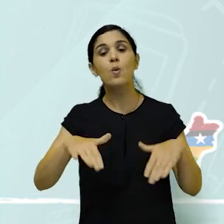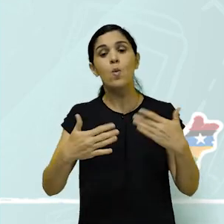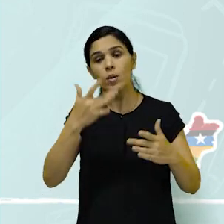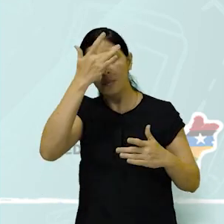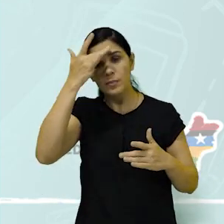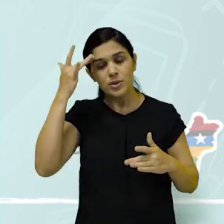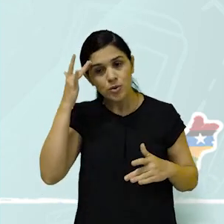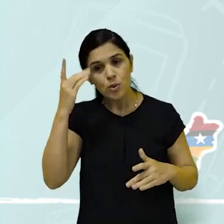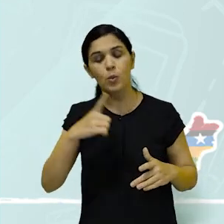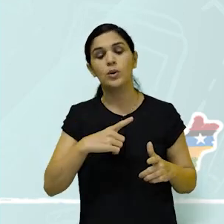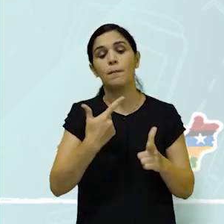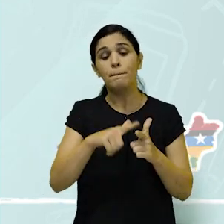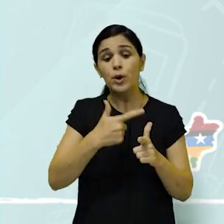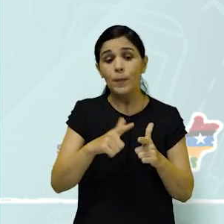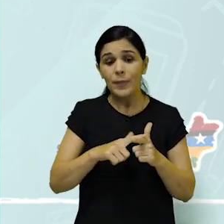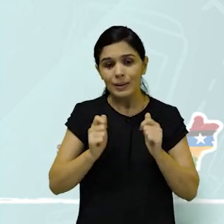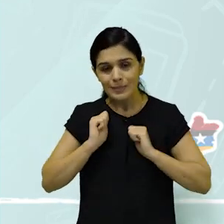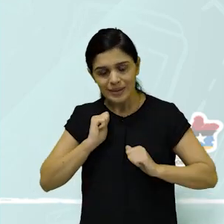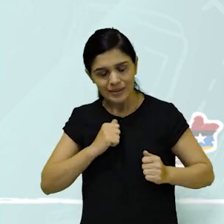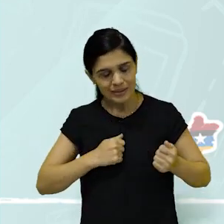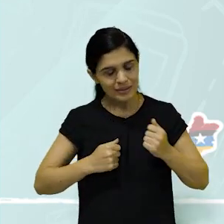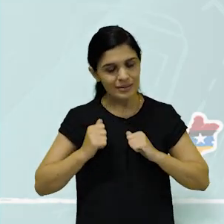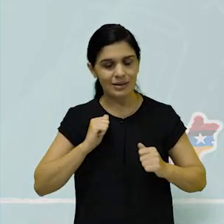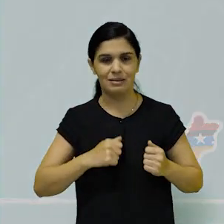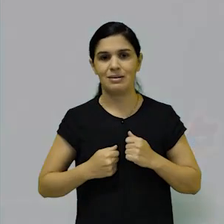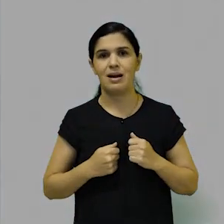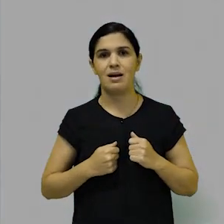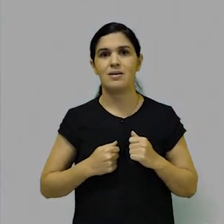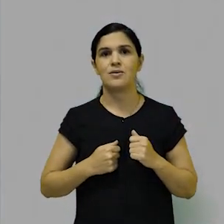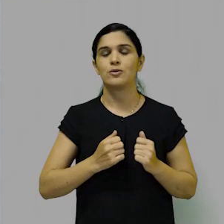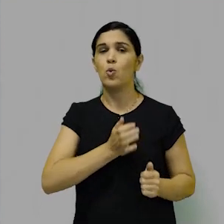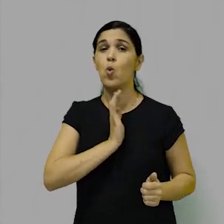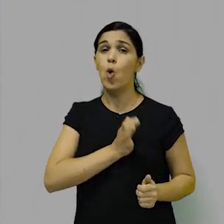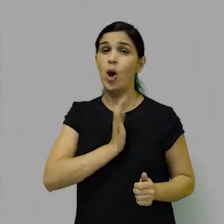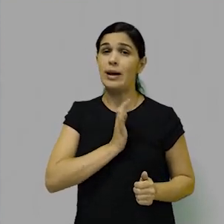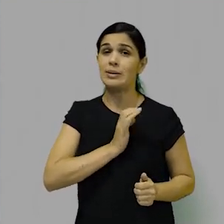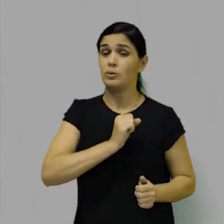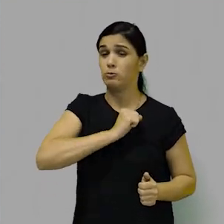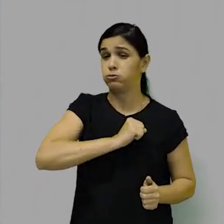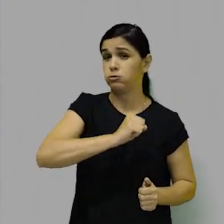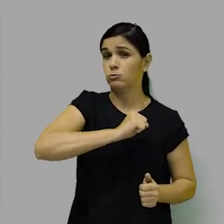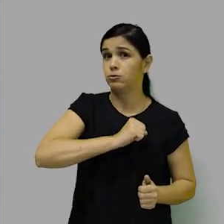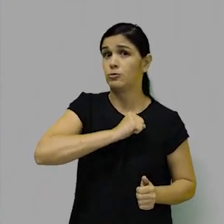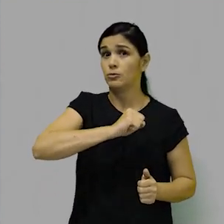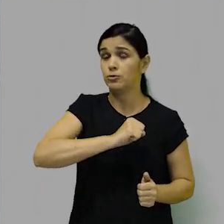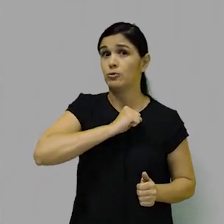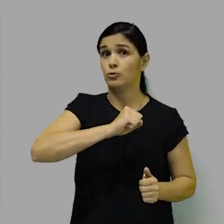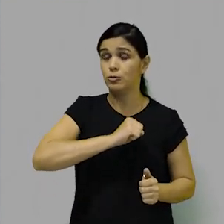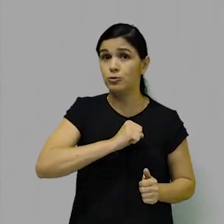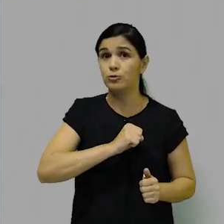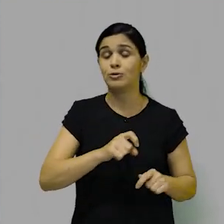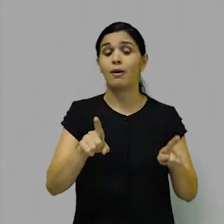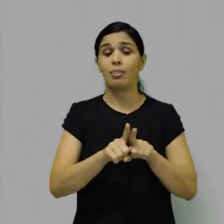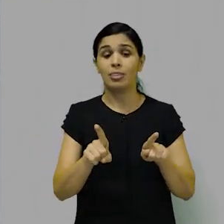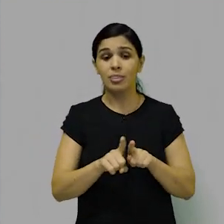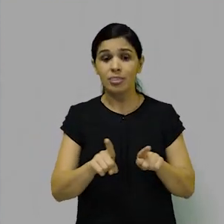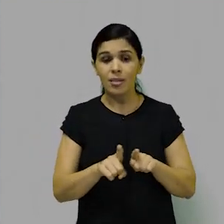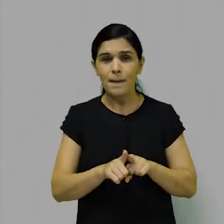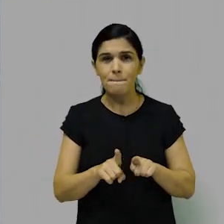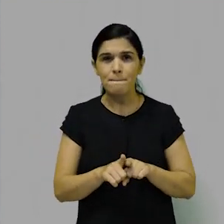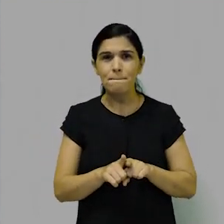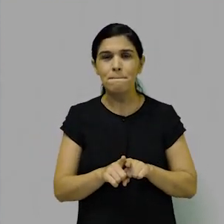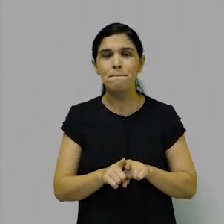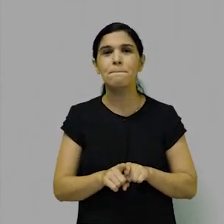quê? Ela acelera, ele tem um ataque cardíaco. Percebam que como essa frequência cardíaca altera o estresse, uma